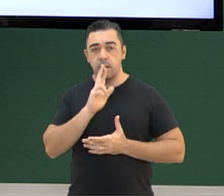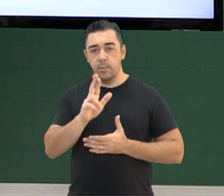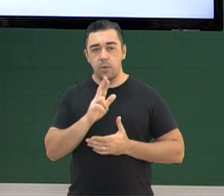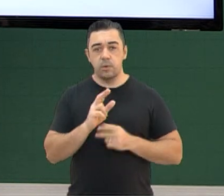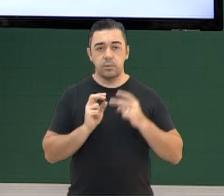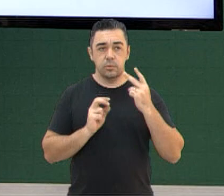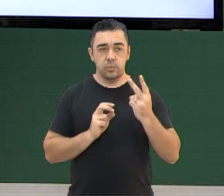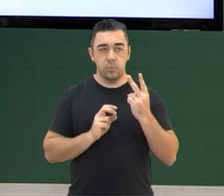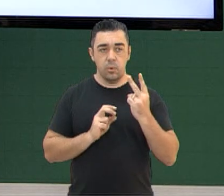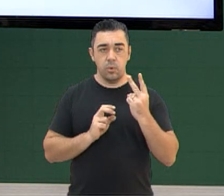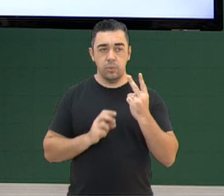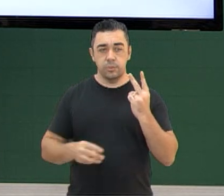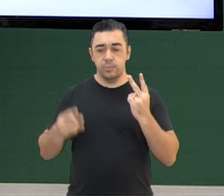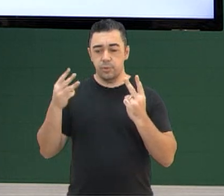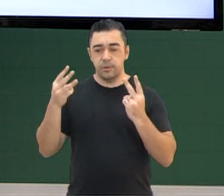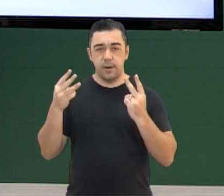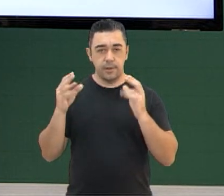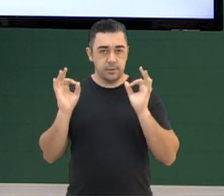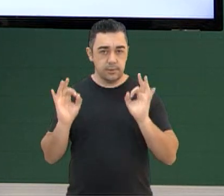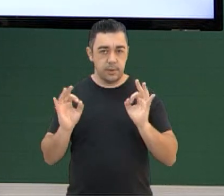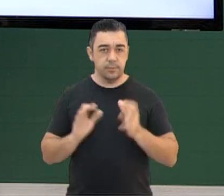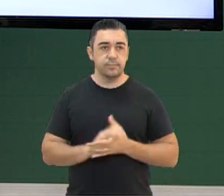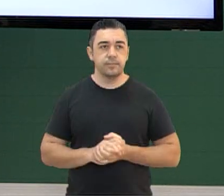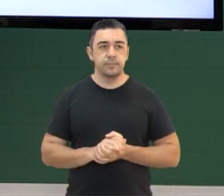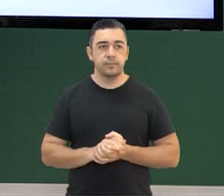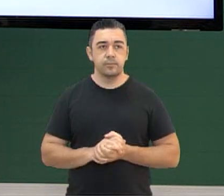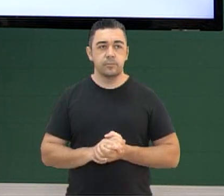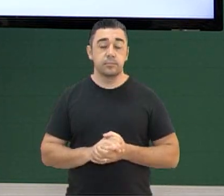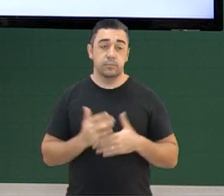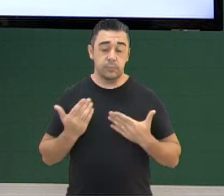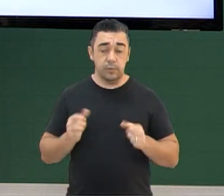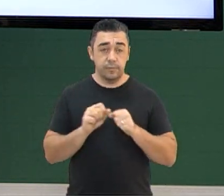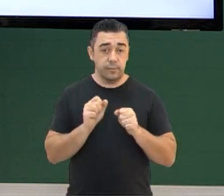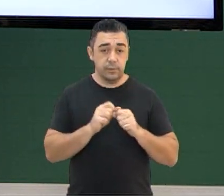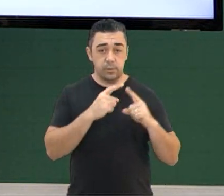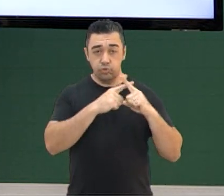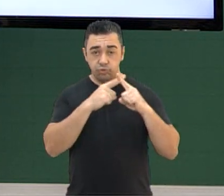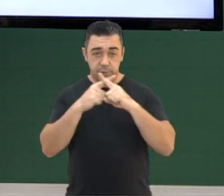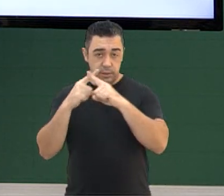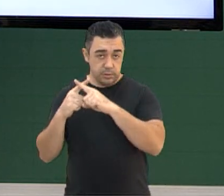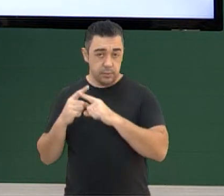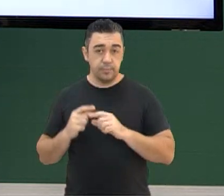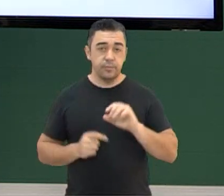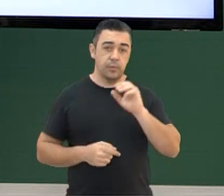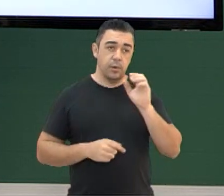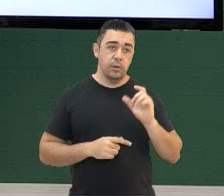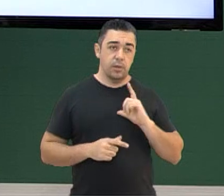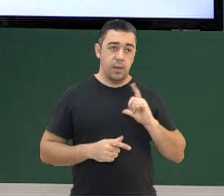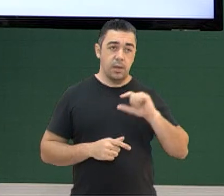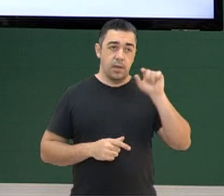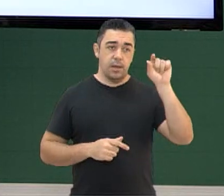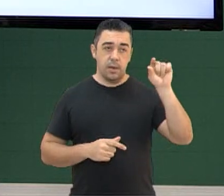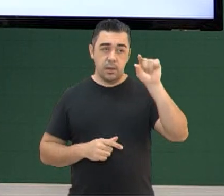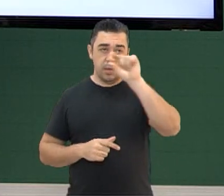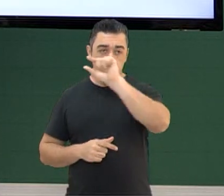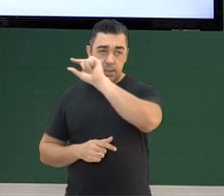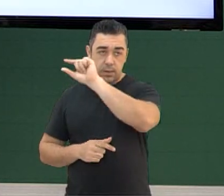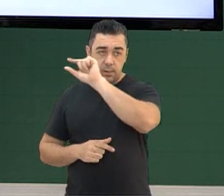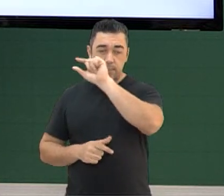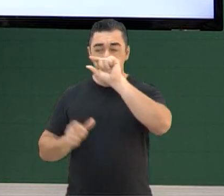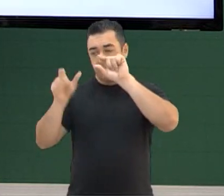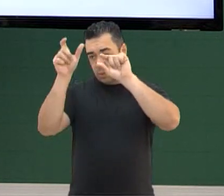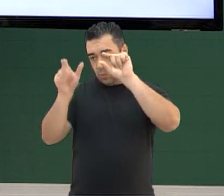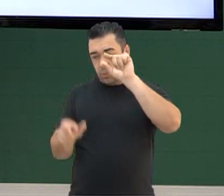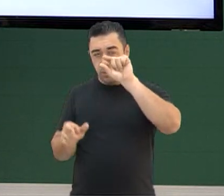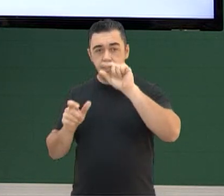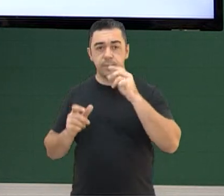uma matriz 2 por 3, tá? Então, fazendo a multiplicação, linha por coluna, eu vou multiplicar essa linha